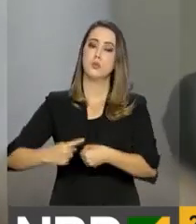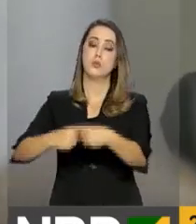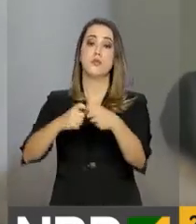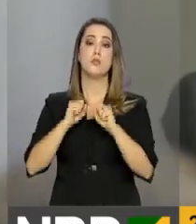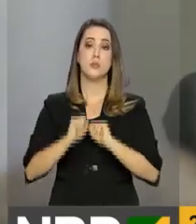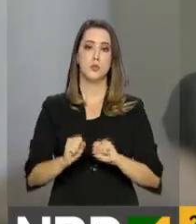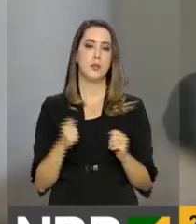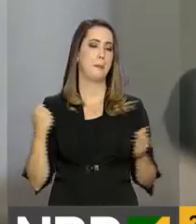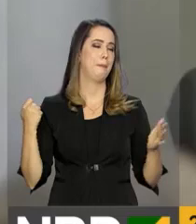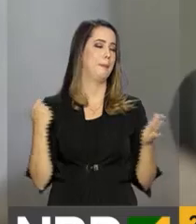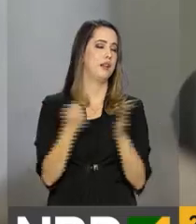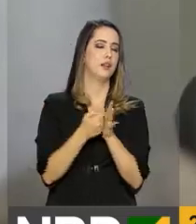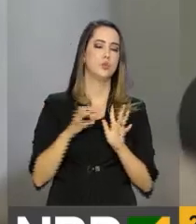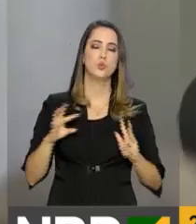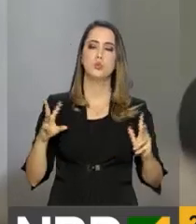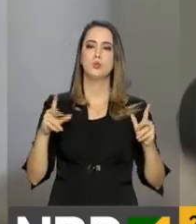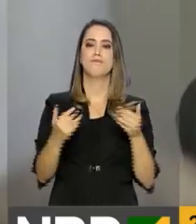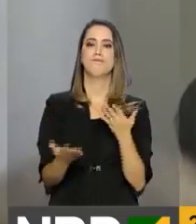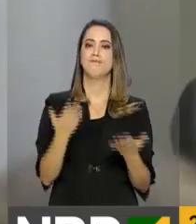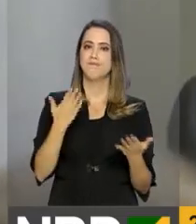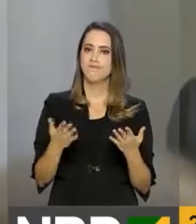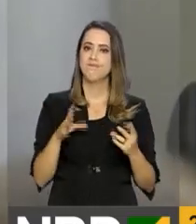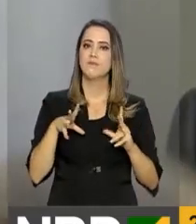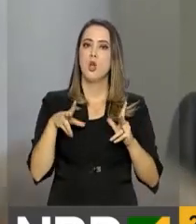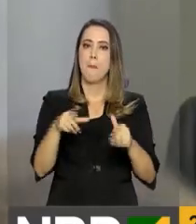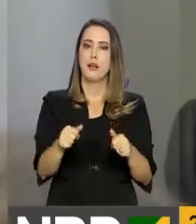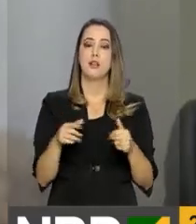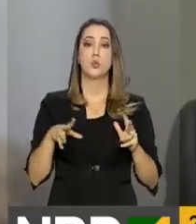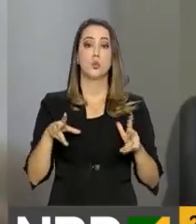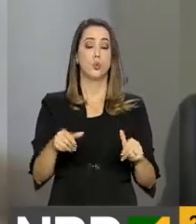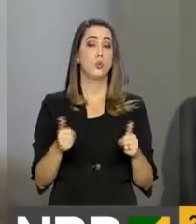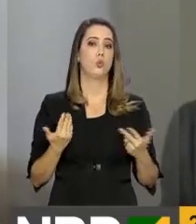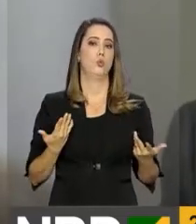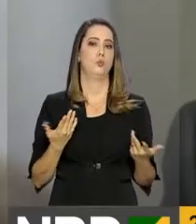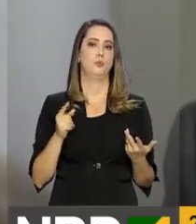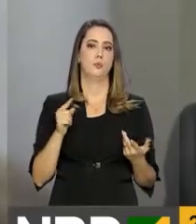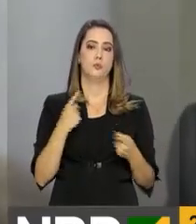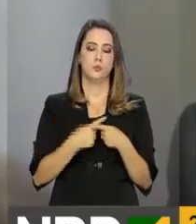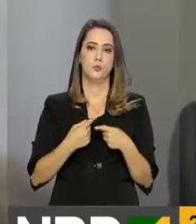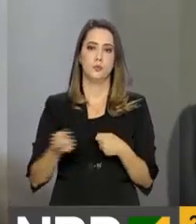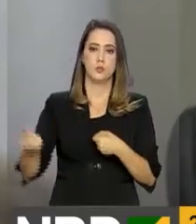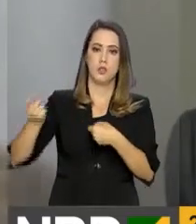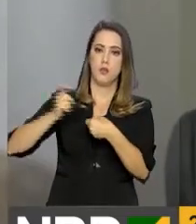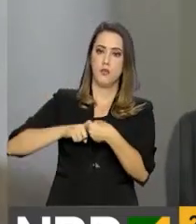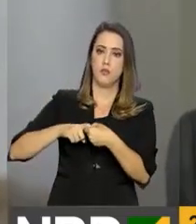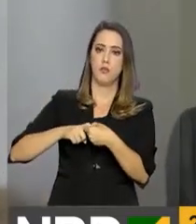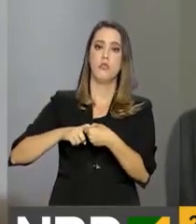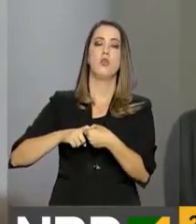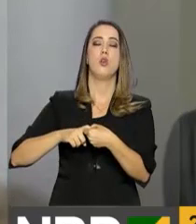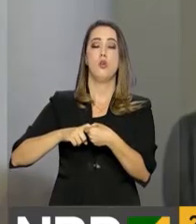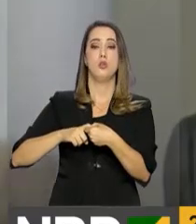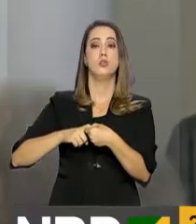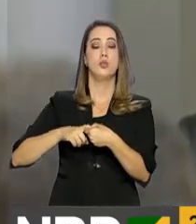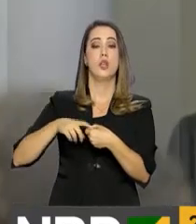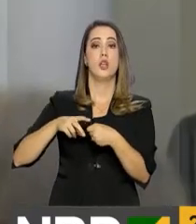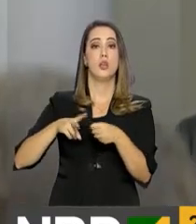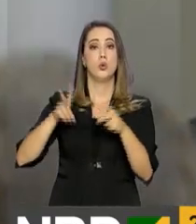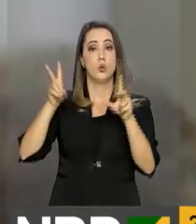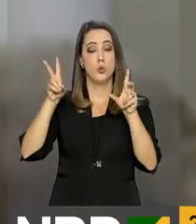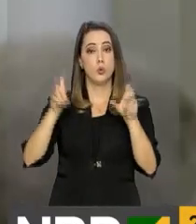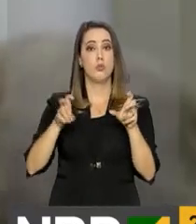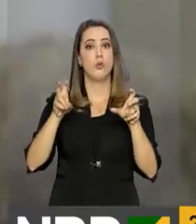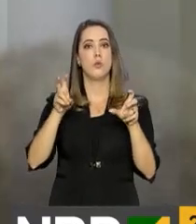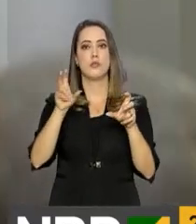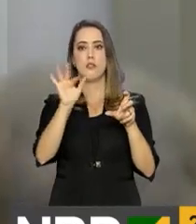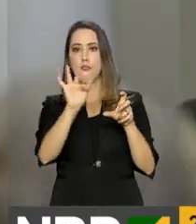pagar os seus, fechar os seus balanços. Né? Isso tudo tendo em vista a recuperação do princípio federativo no